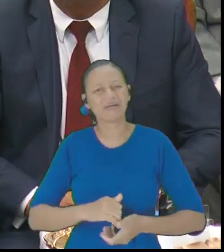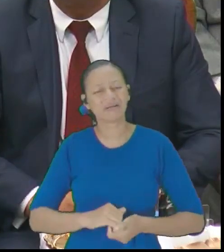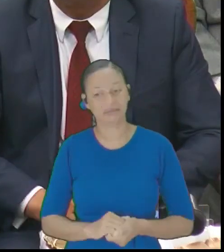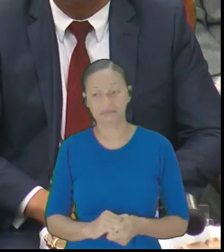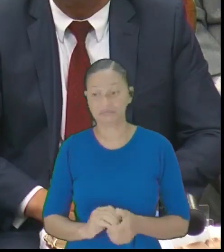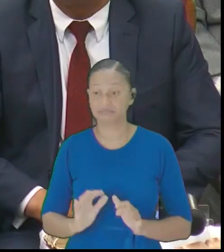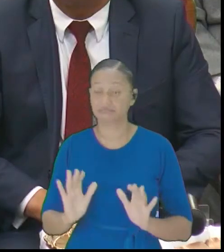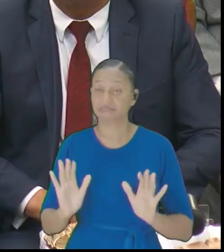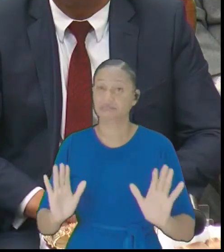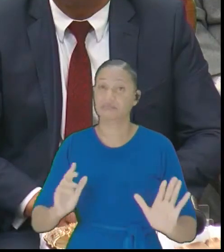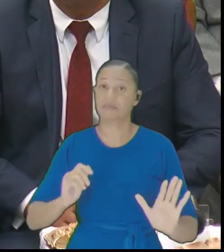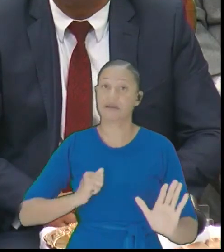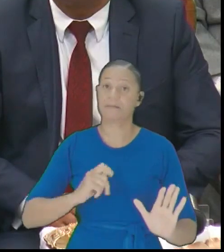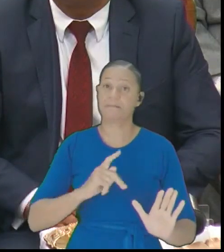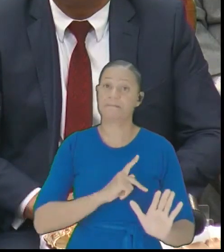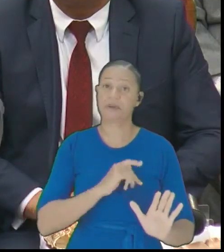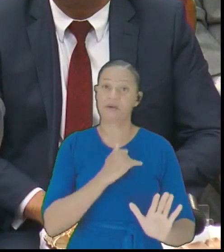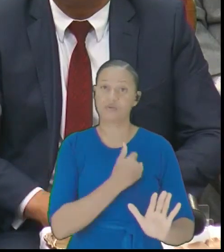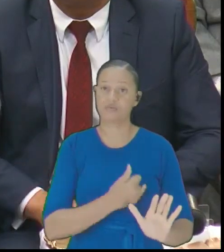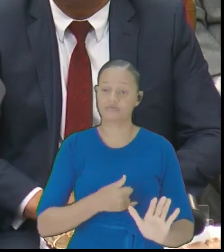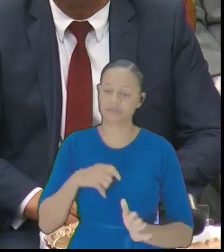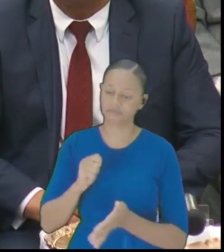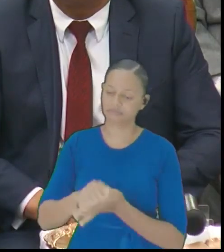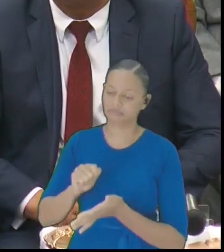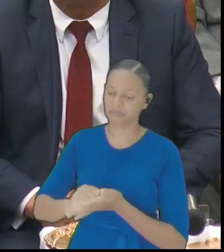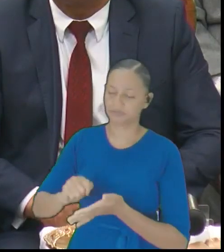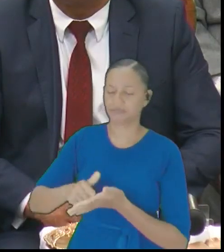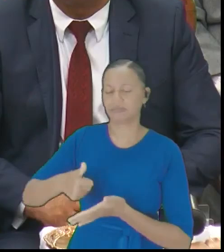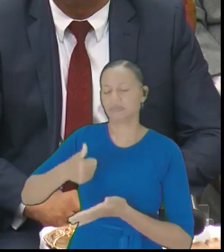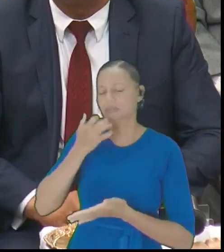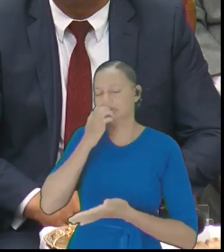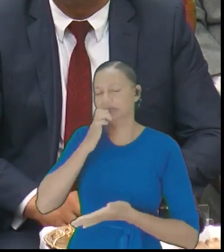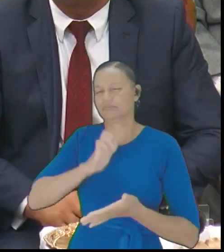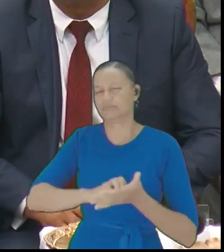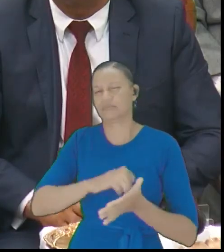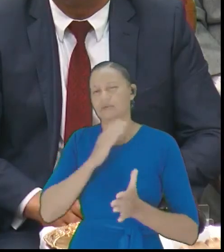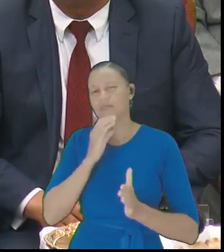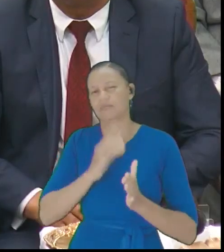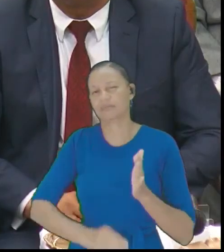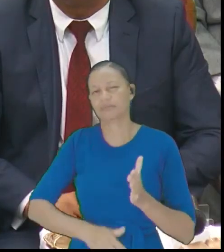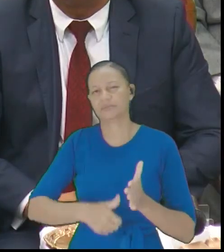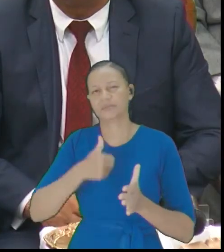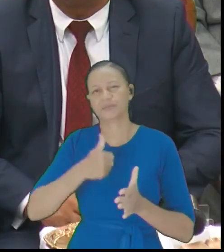Mas o apóstolo São João escreveu na sua primeira epístola, no capítulo 1, ele escreveu assim: